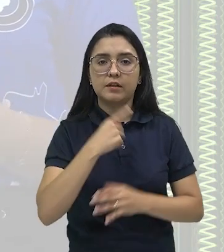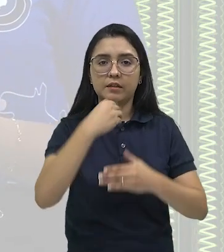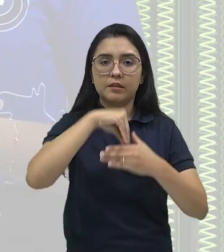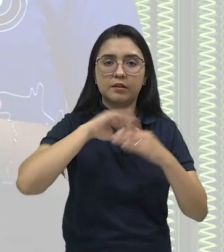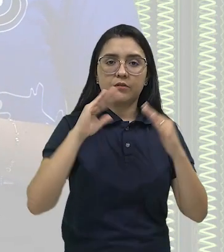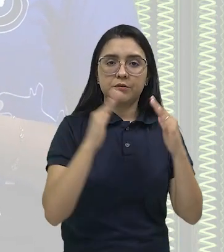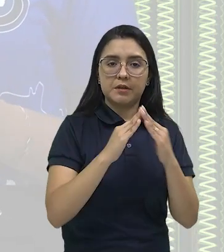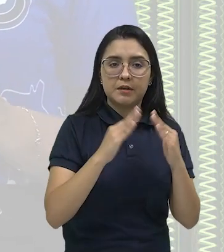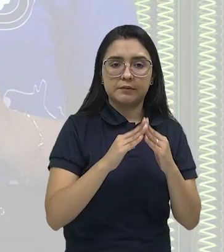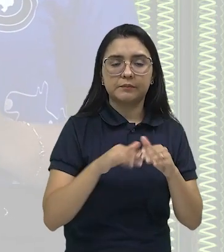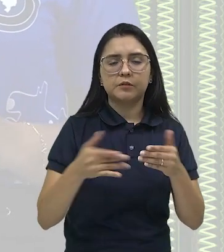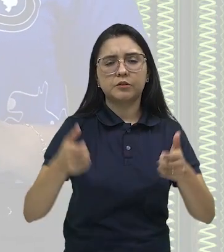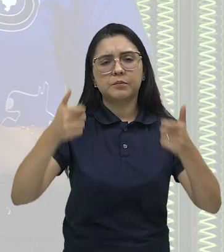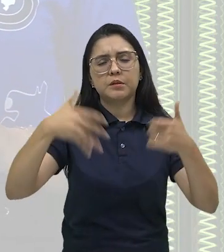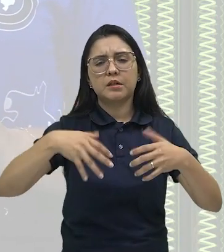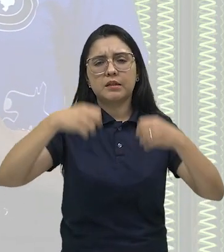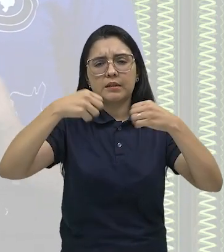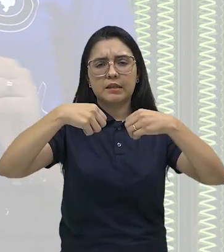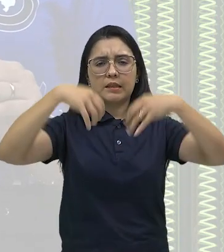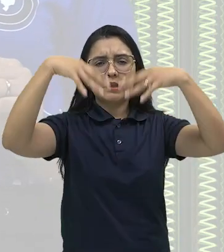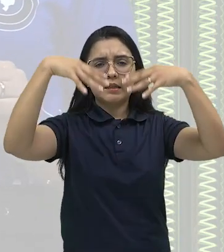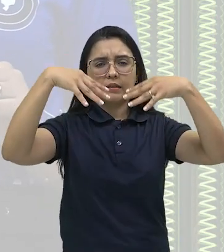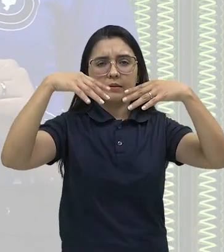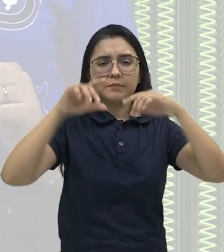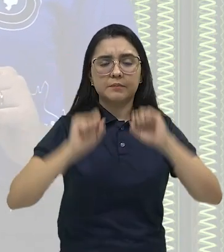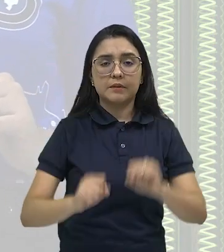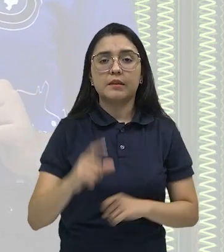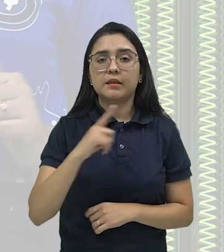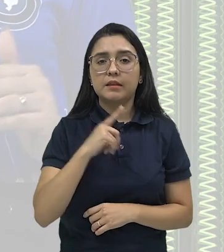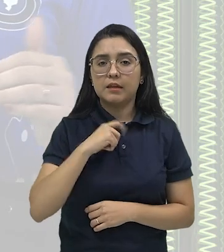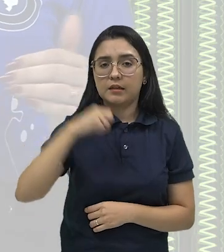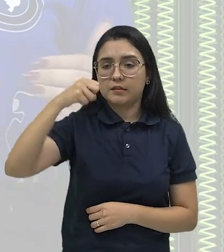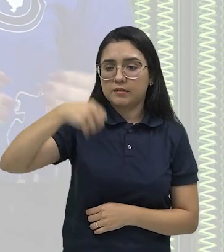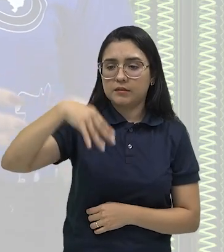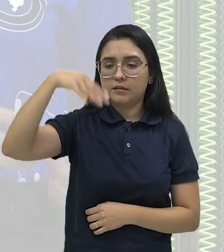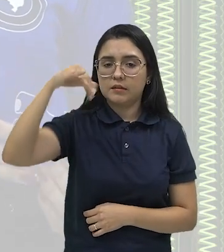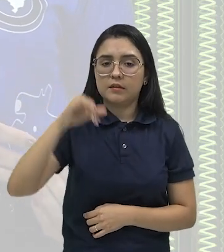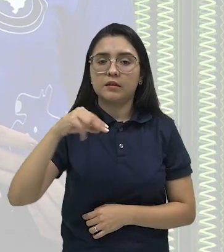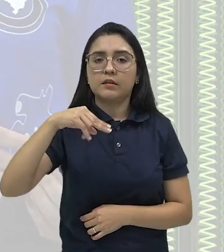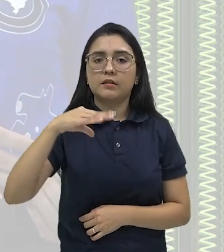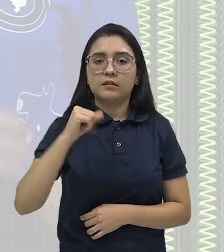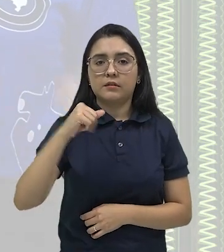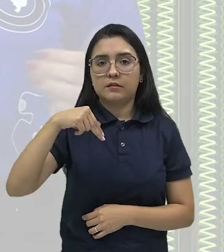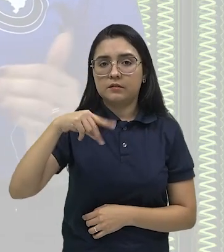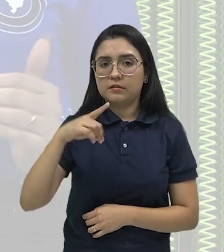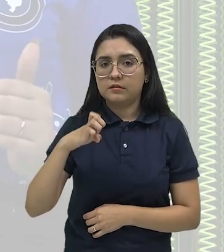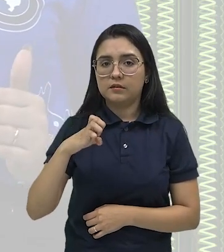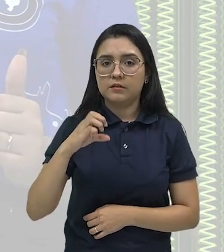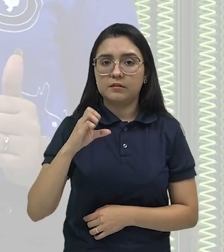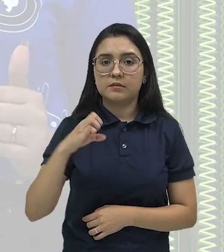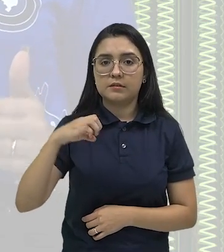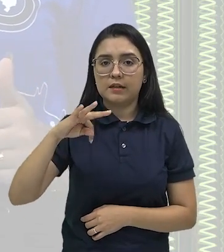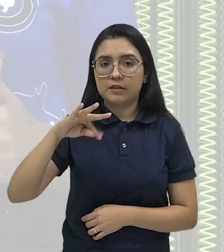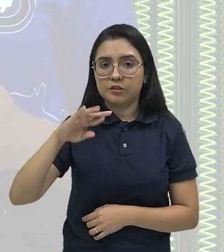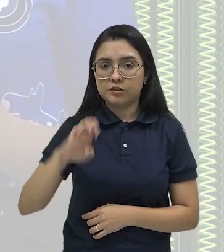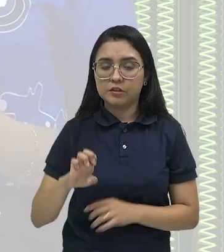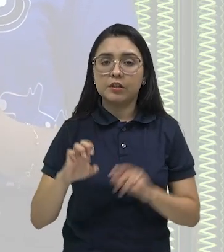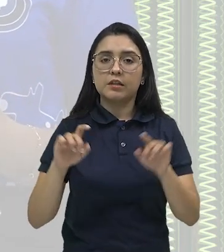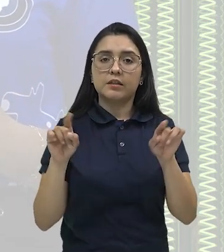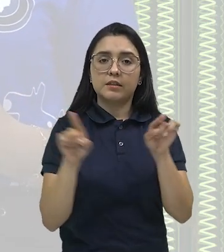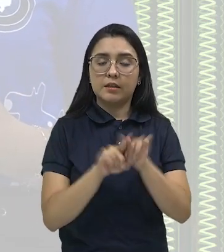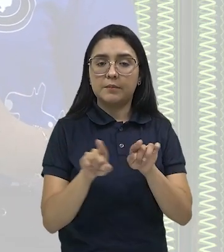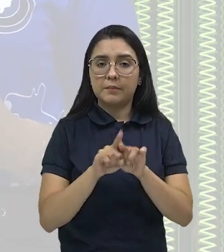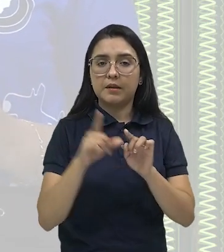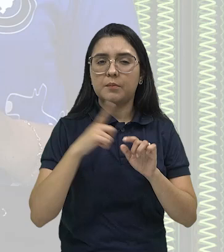de lâmpadas, a gente pode ver que existem as lâmpadas incandescentes, que são aquelas que possuem aí